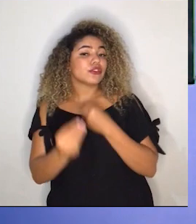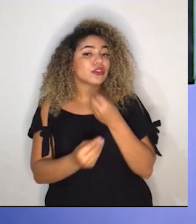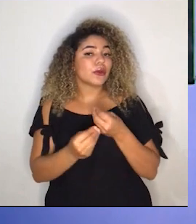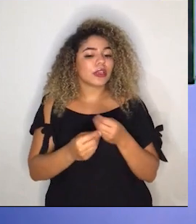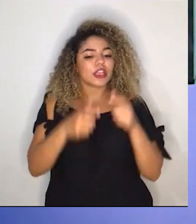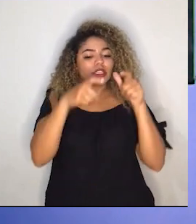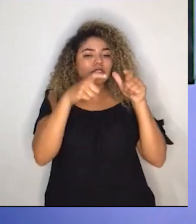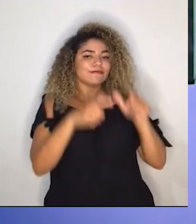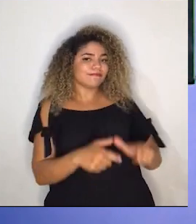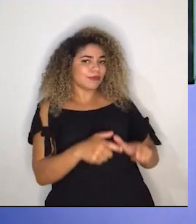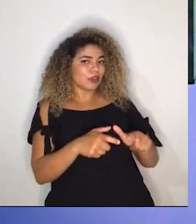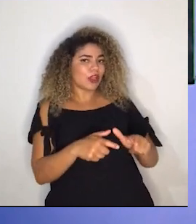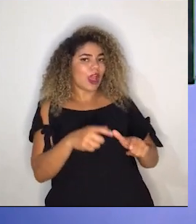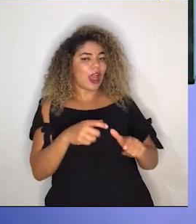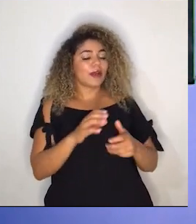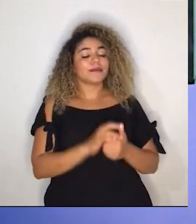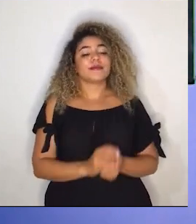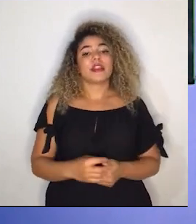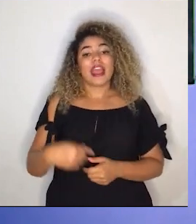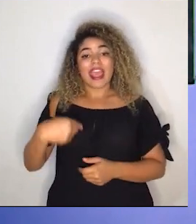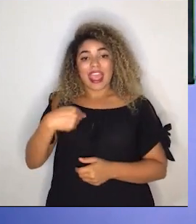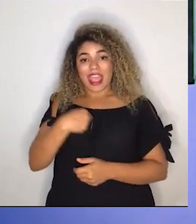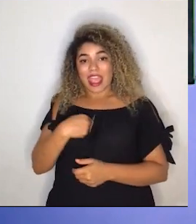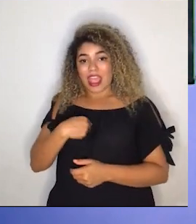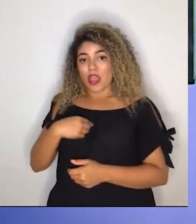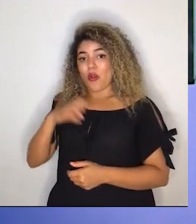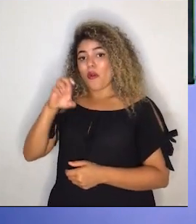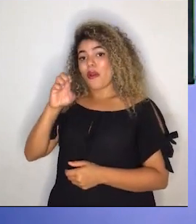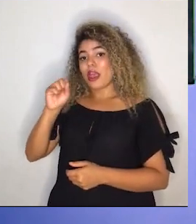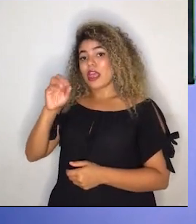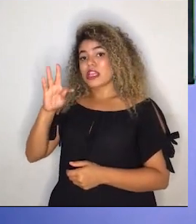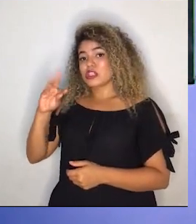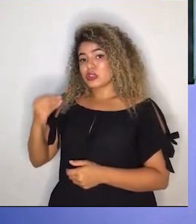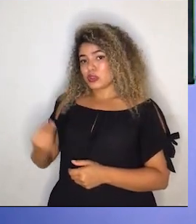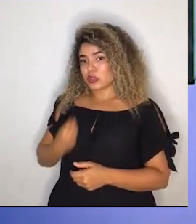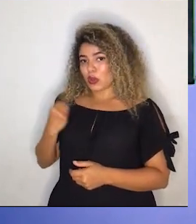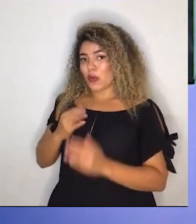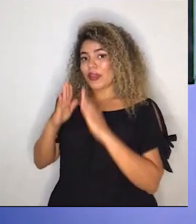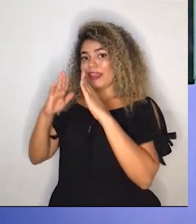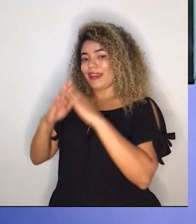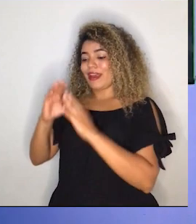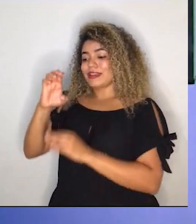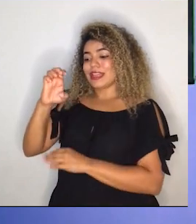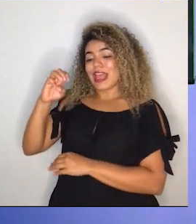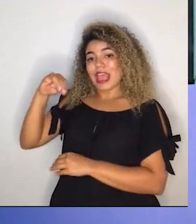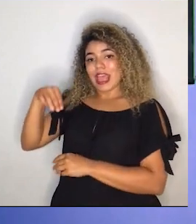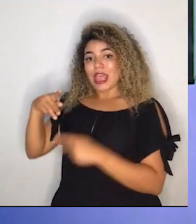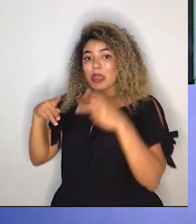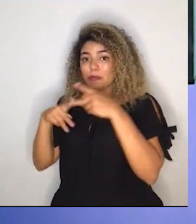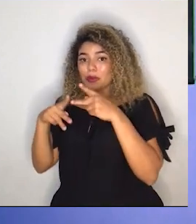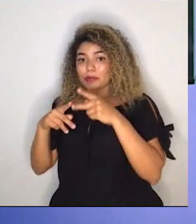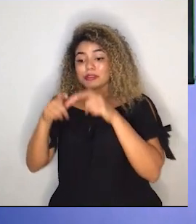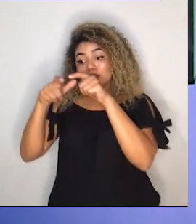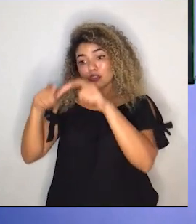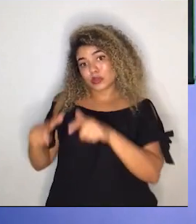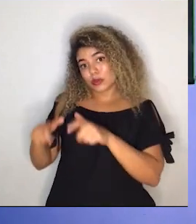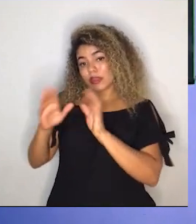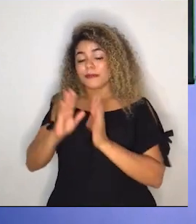preposição de lugar. Estou em casa, temos o em como uma preposição que indica um lugar.